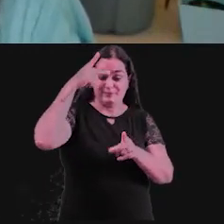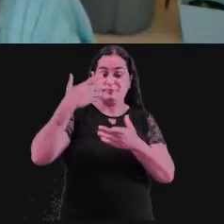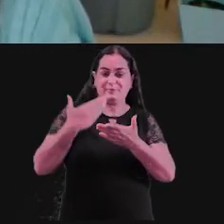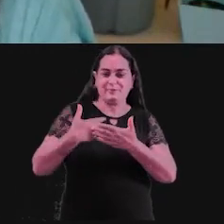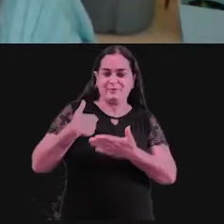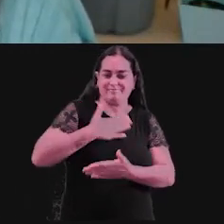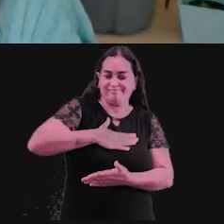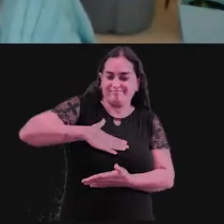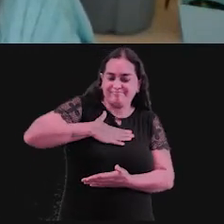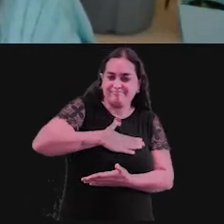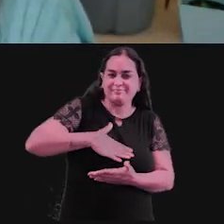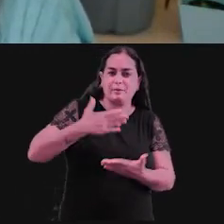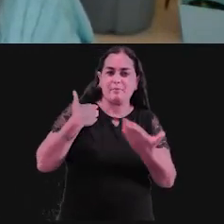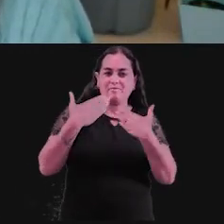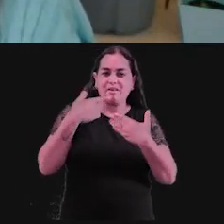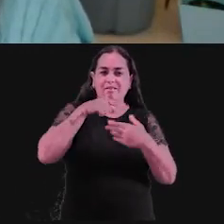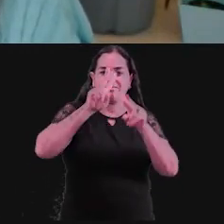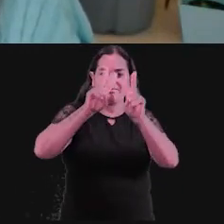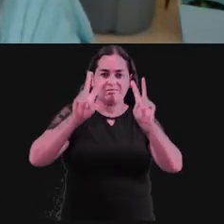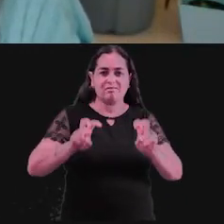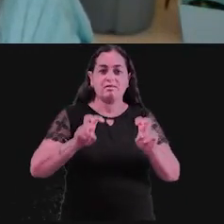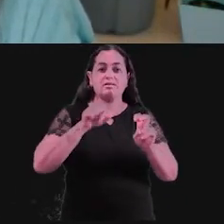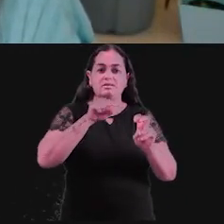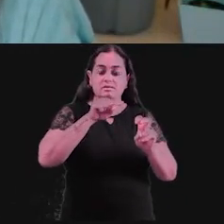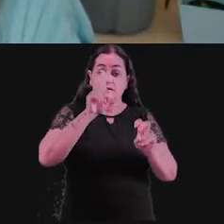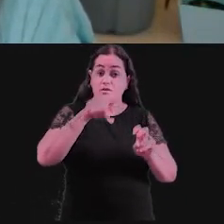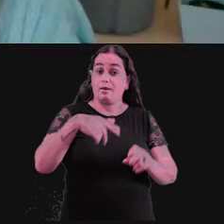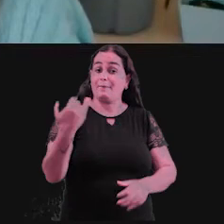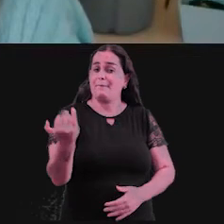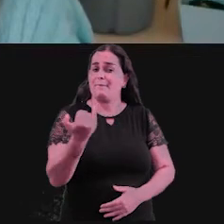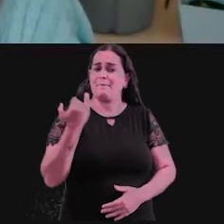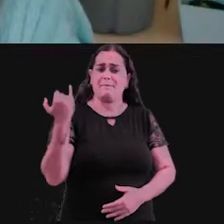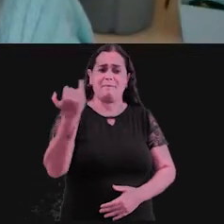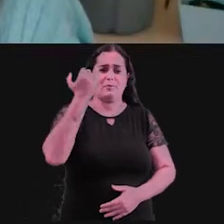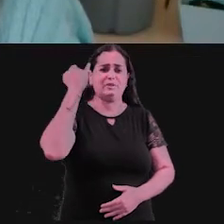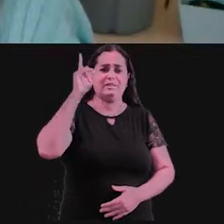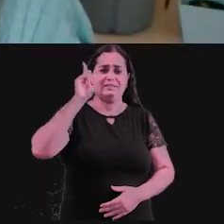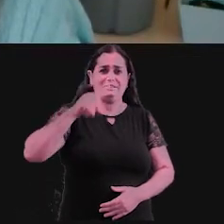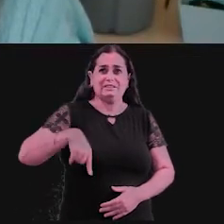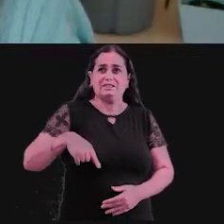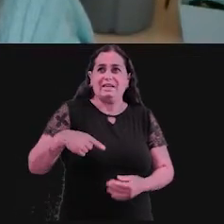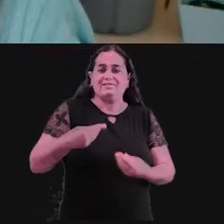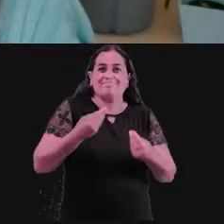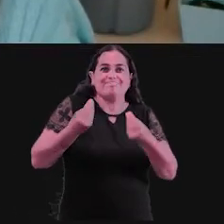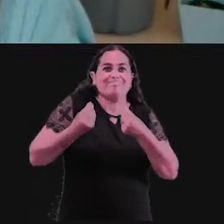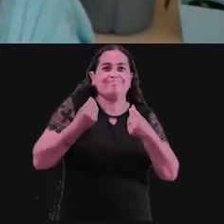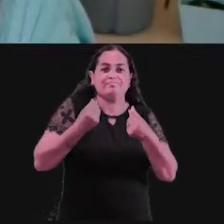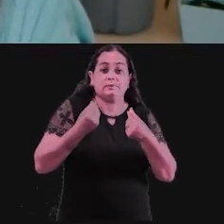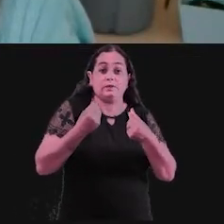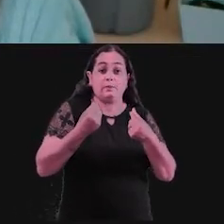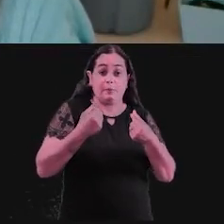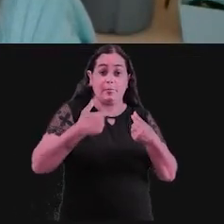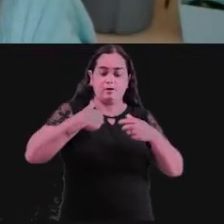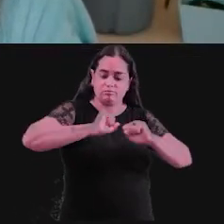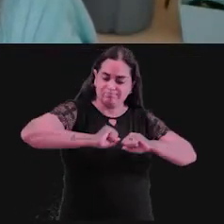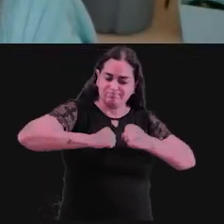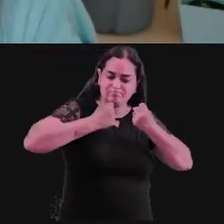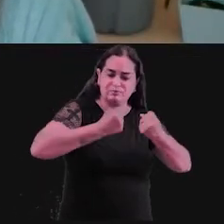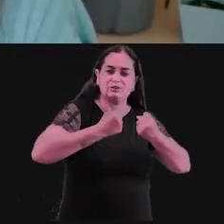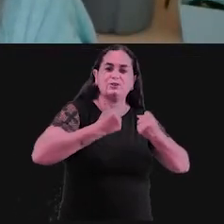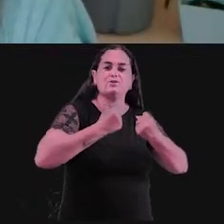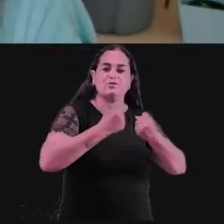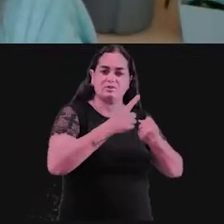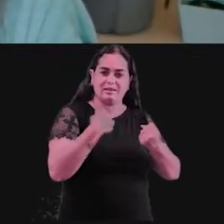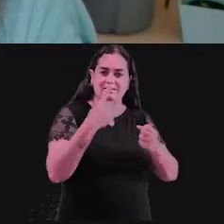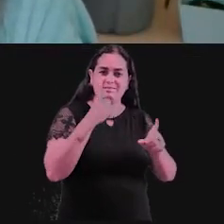desse tema que é tão fundamental e tão caro, né, e dizer que a gente se fortalece nesses encontros, que a